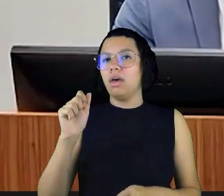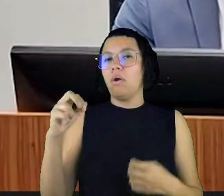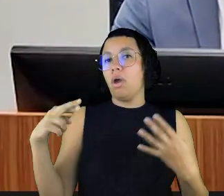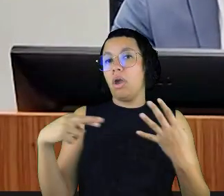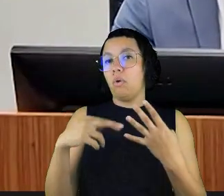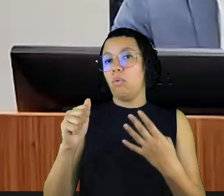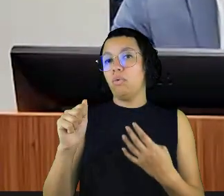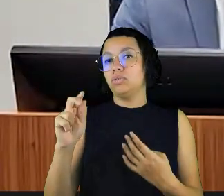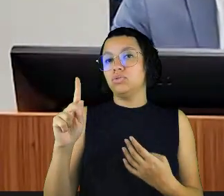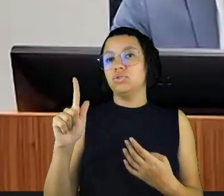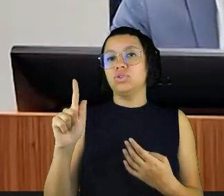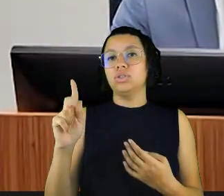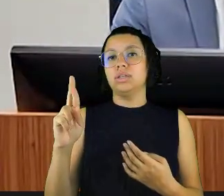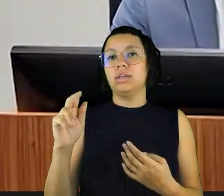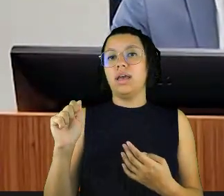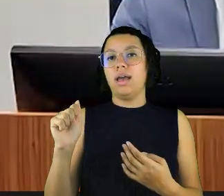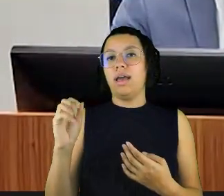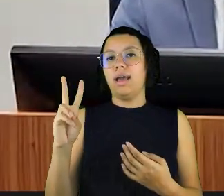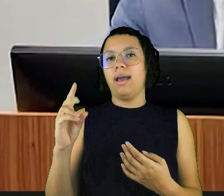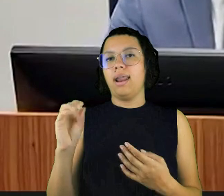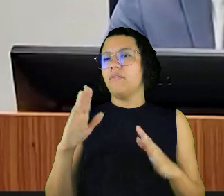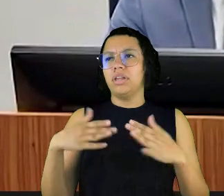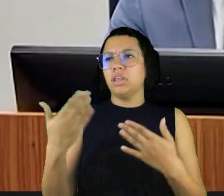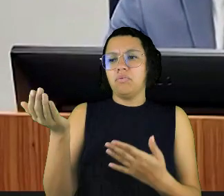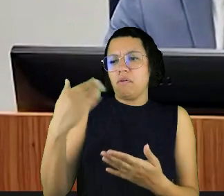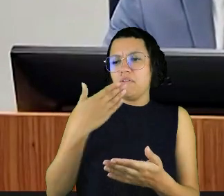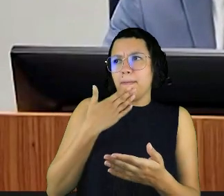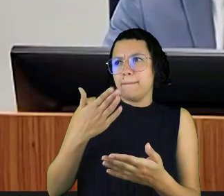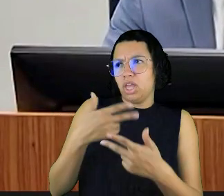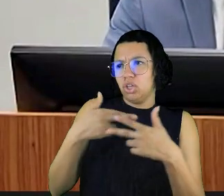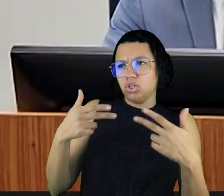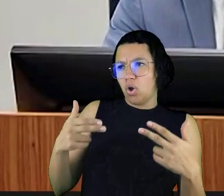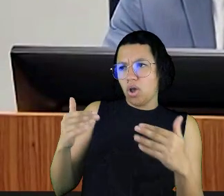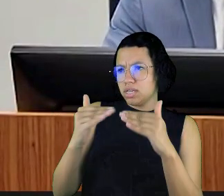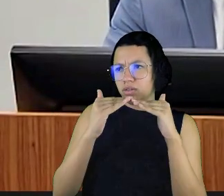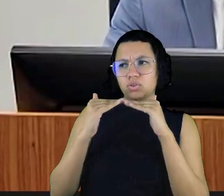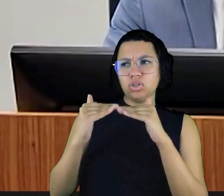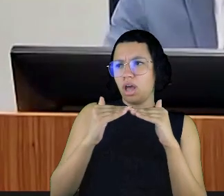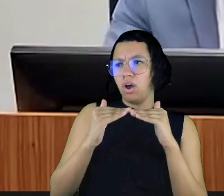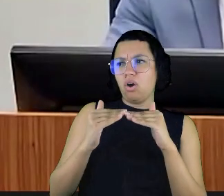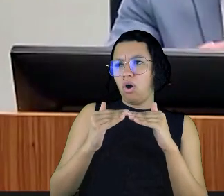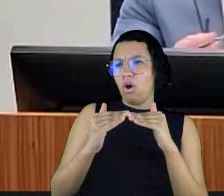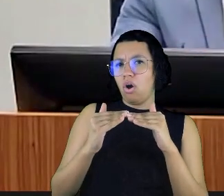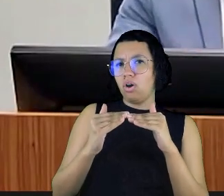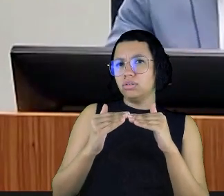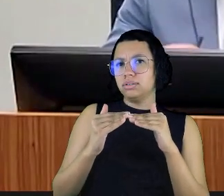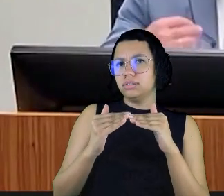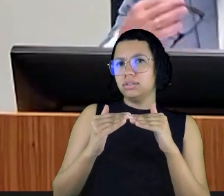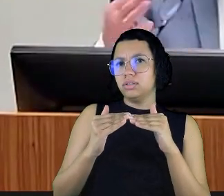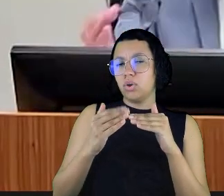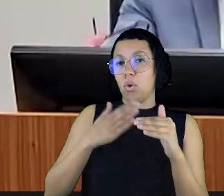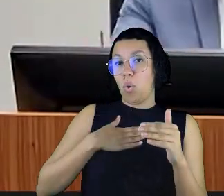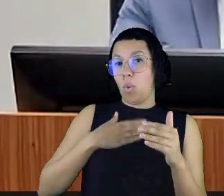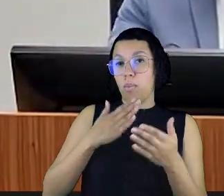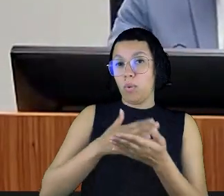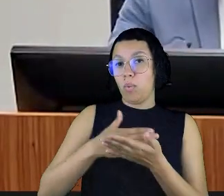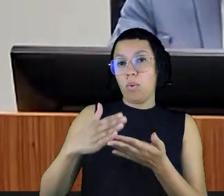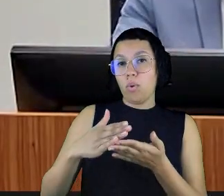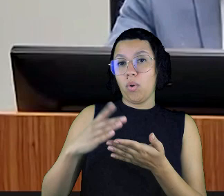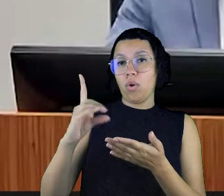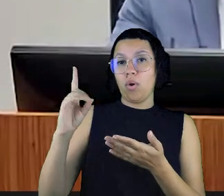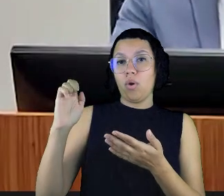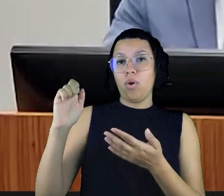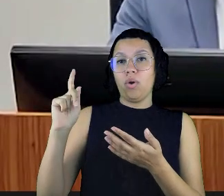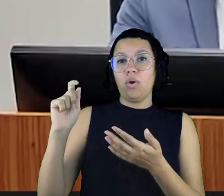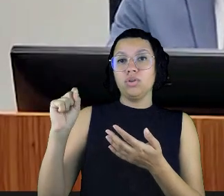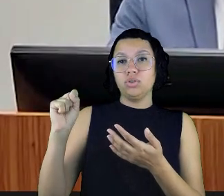está compatível com as diretivas do despacho inicial. Agora, evidentemente que aqui ou acolá a